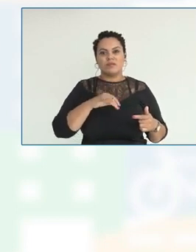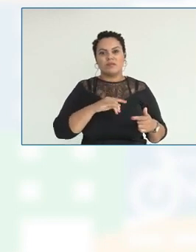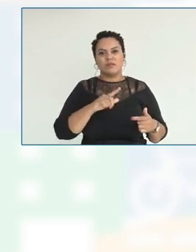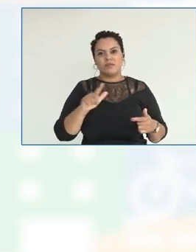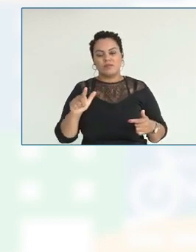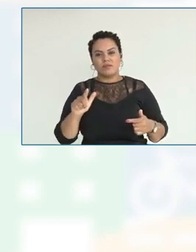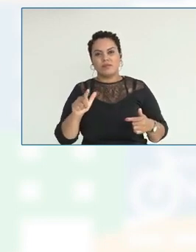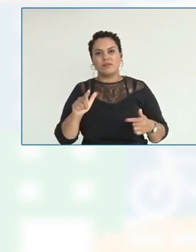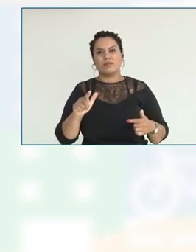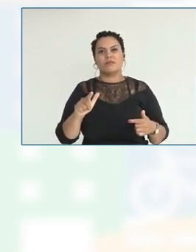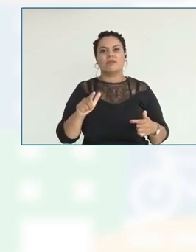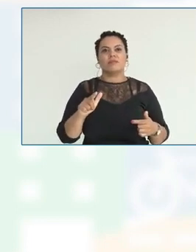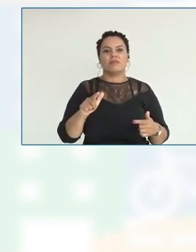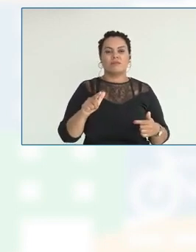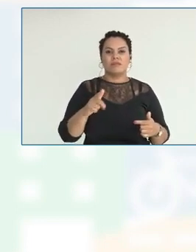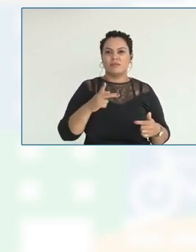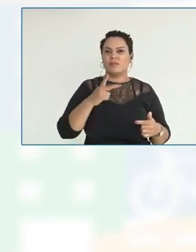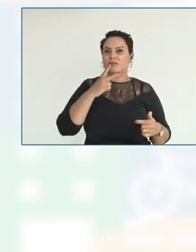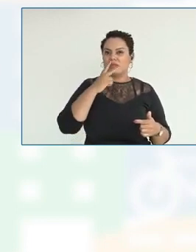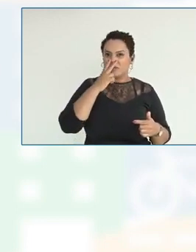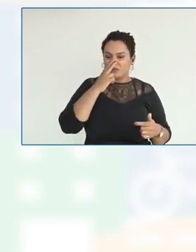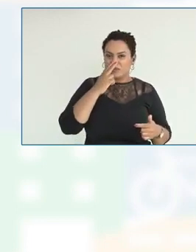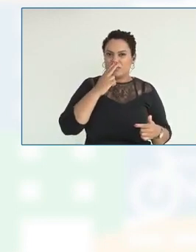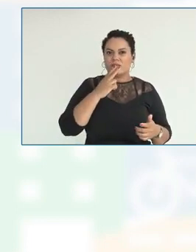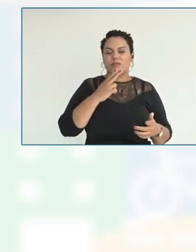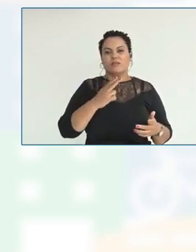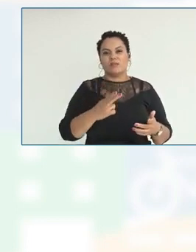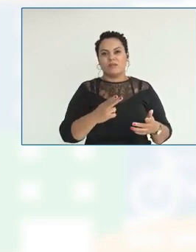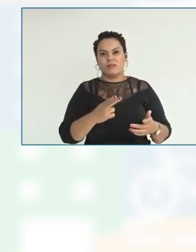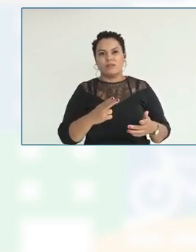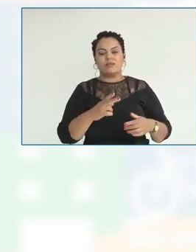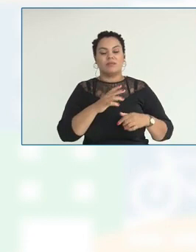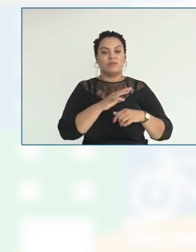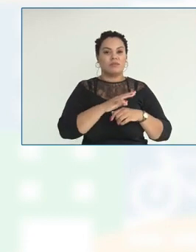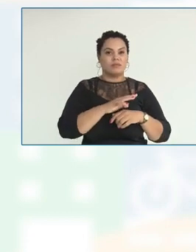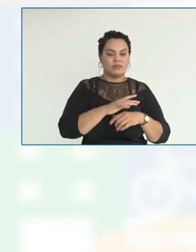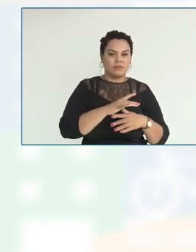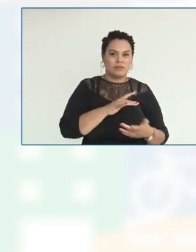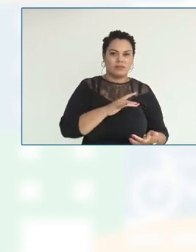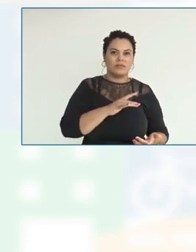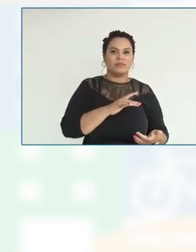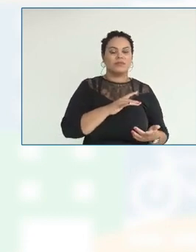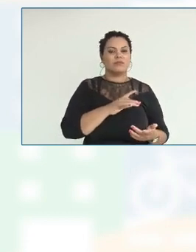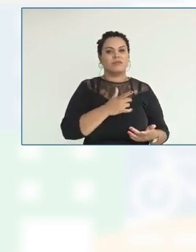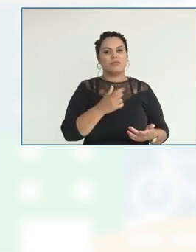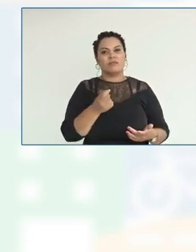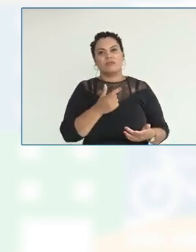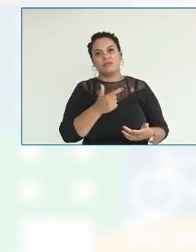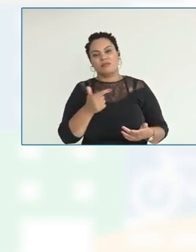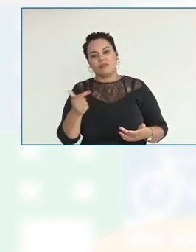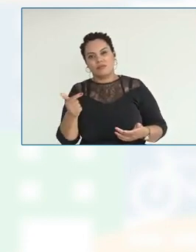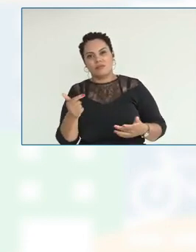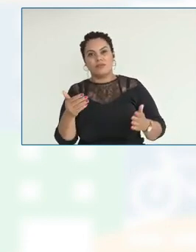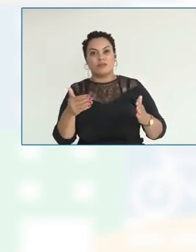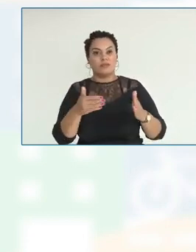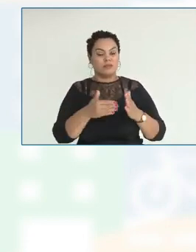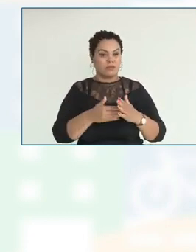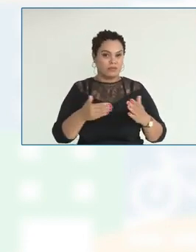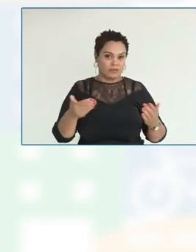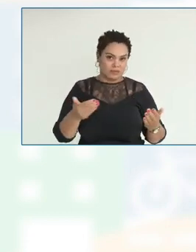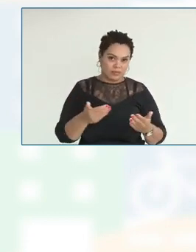13.979 casos suspeitos de intoxicação. Em 2022, até o momento, né, dados acessados em 16 de setembro